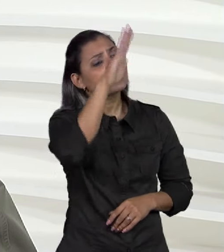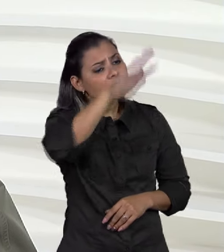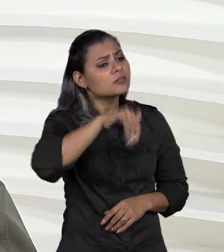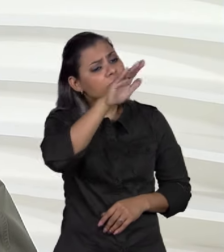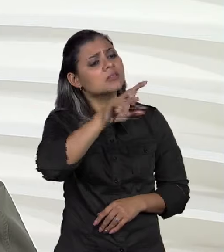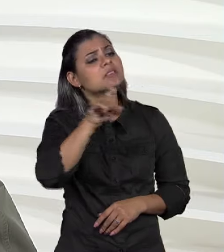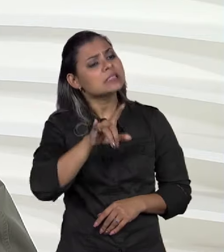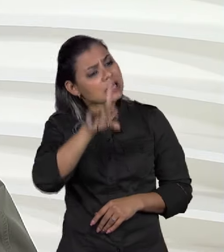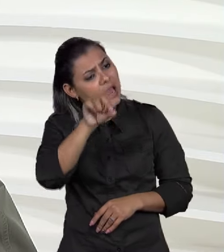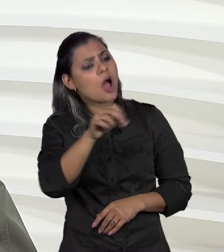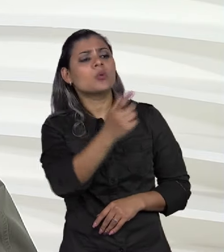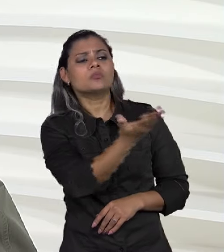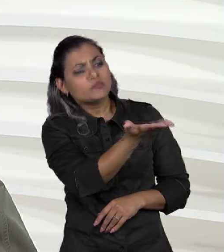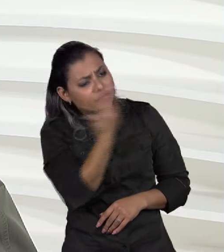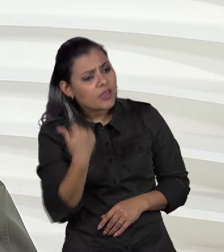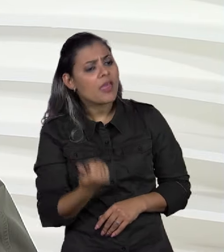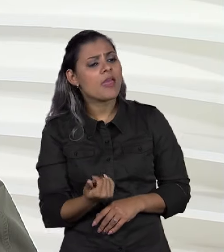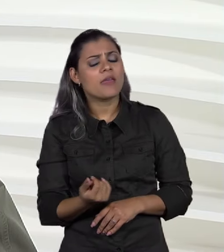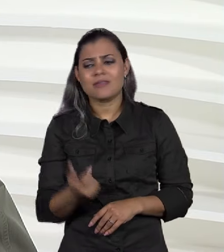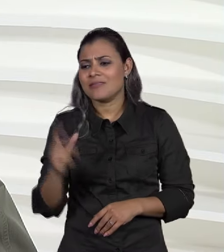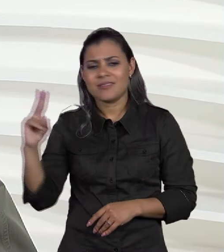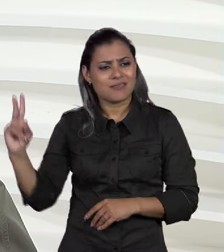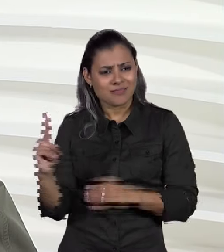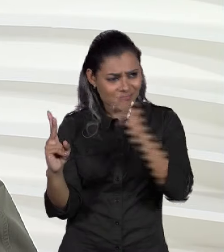Ziraldo, pode vir que